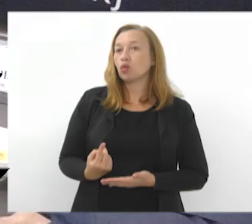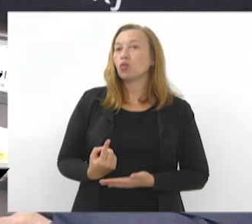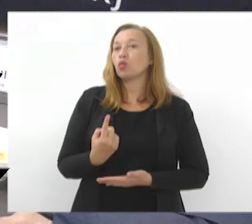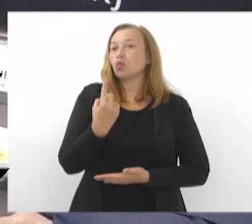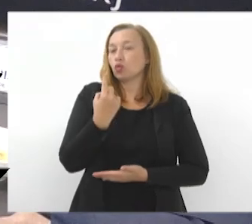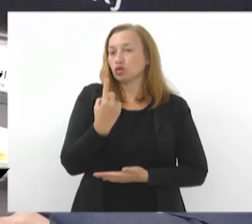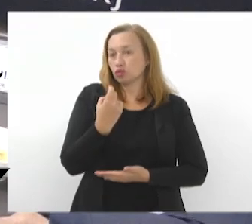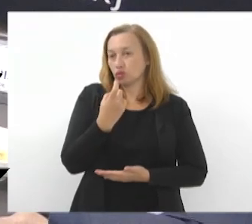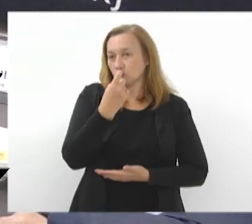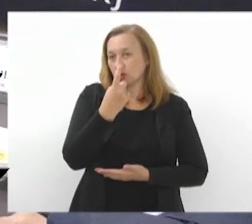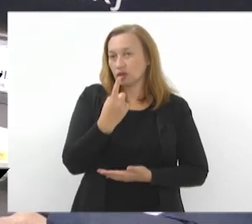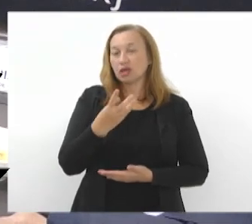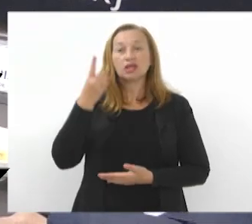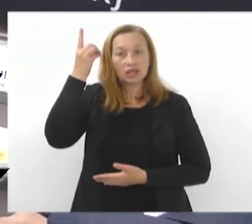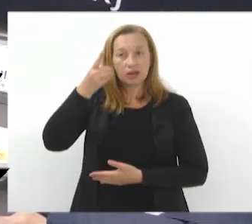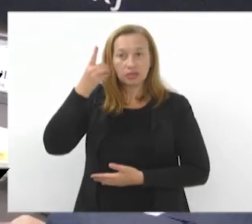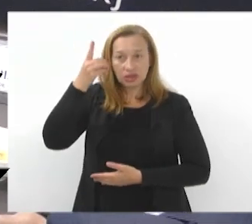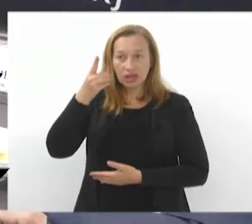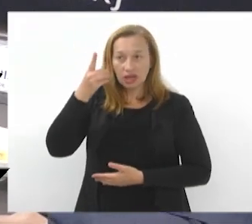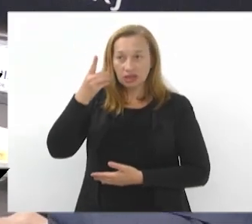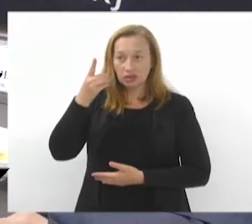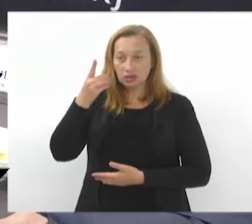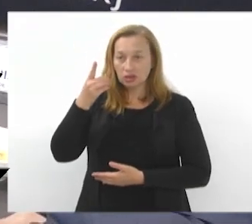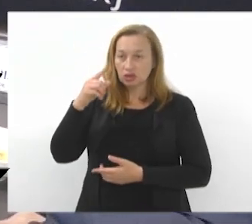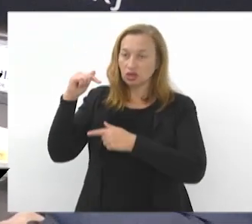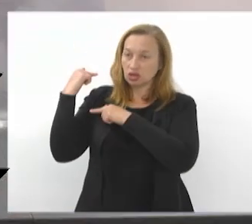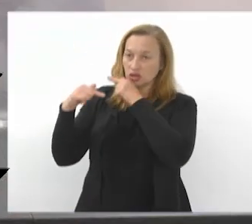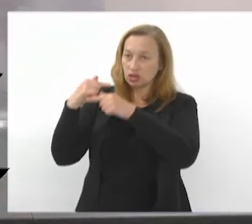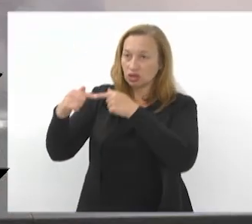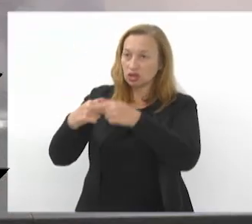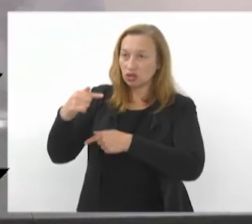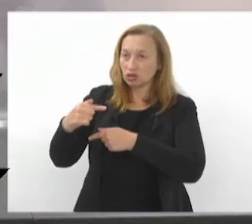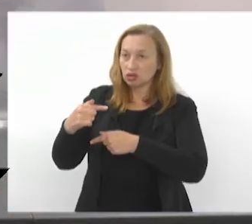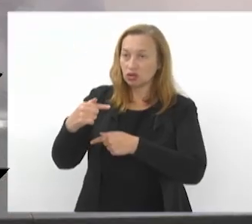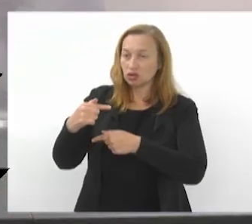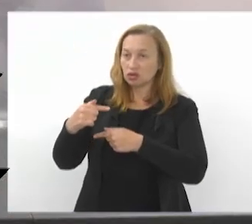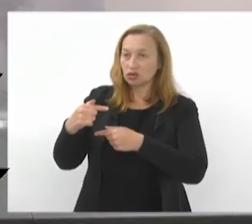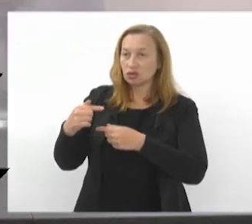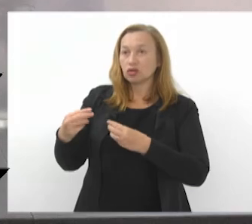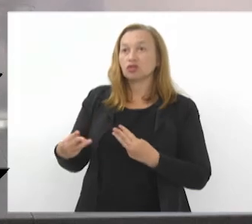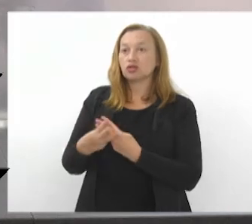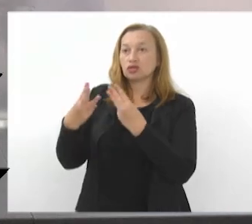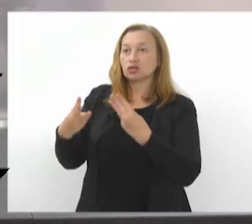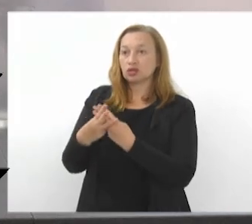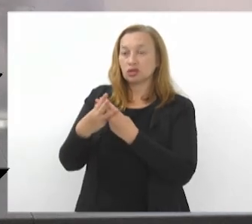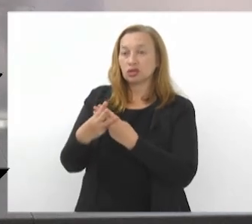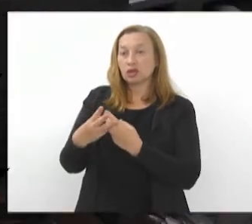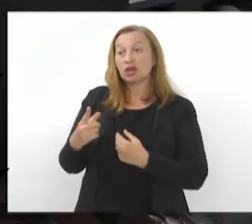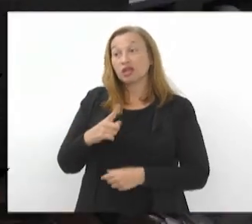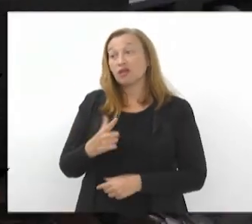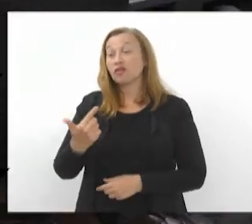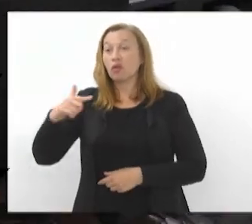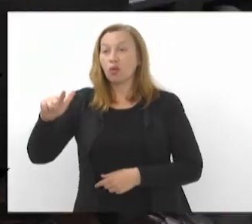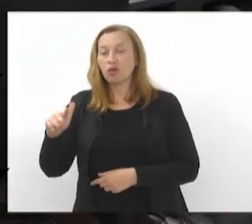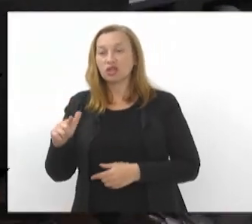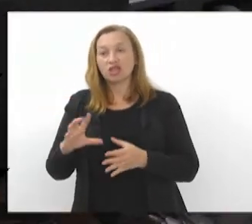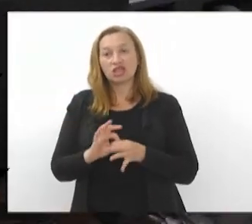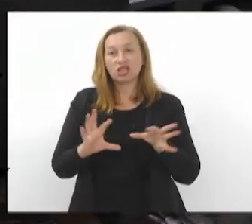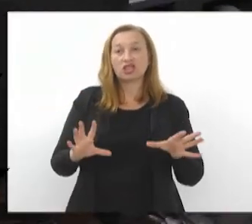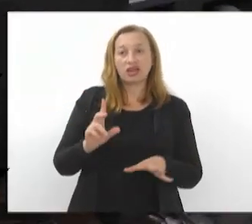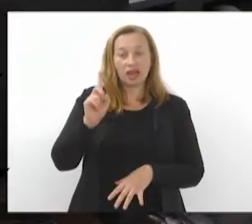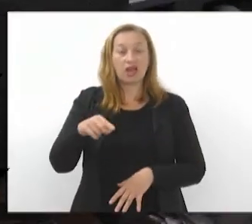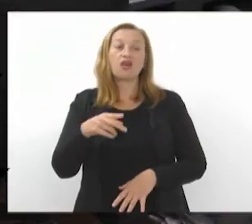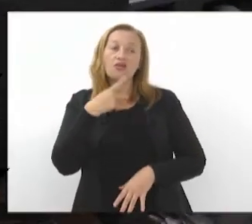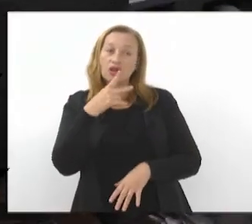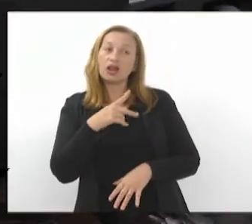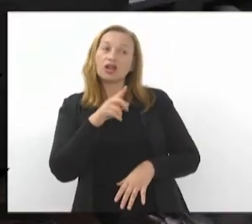judaica aqui na Assembleia. Tivemos um na legislatura passada que deixou de ser. Deixou de ser, eu comentava ontem com Vossa Excelência, que até